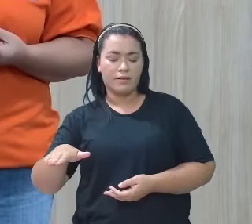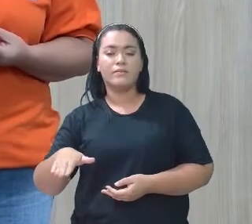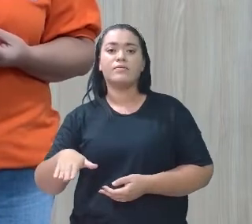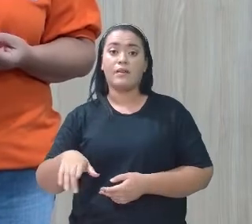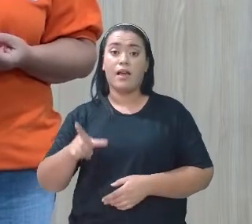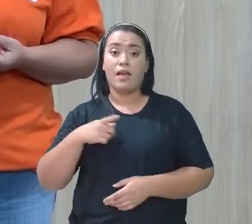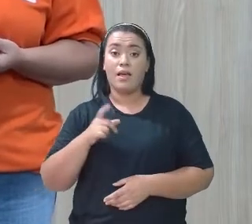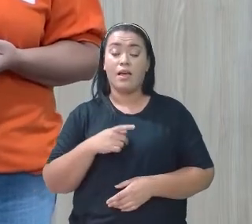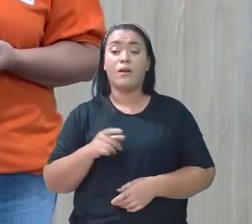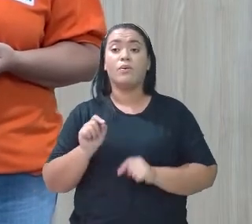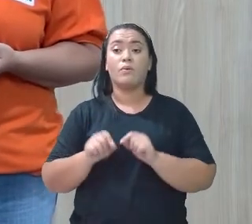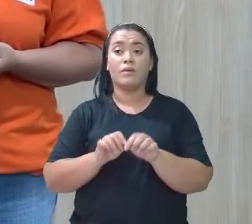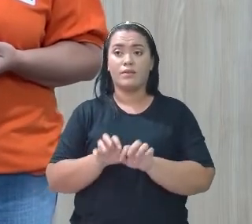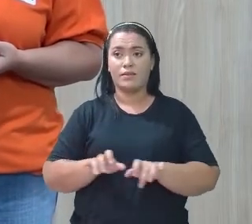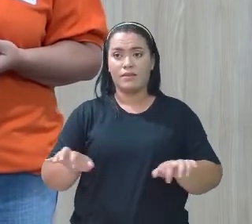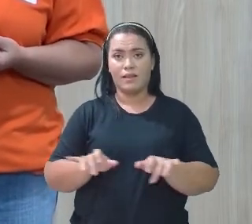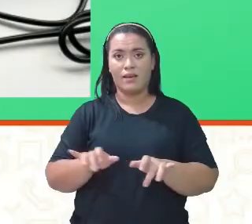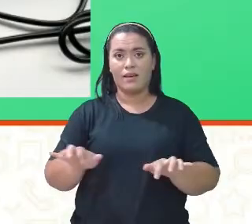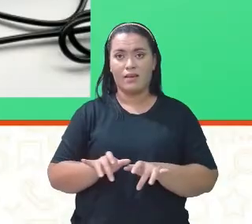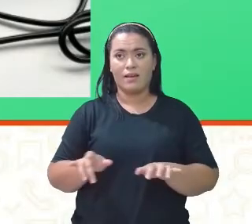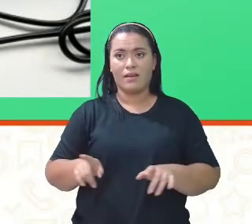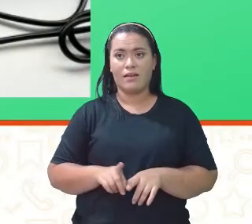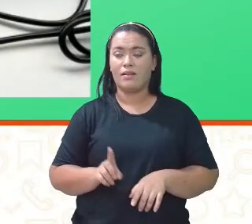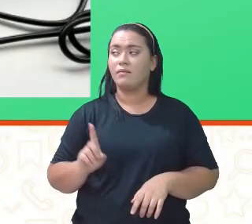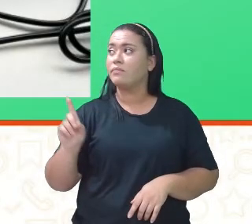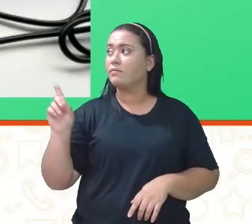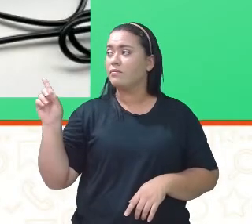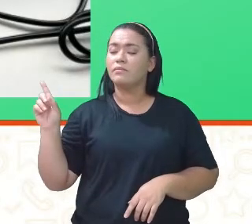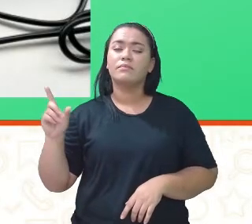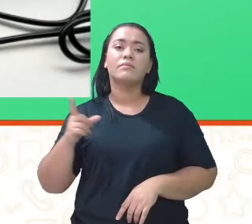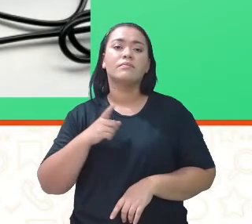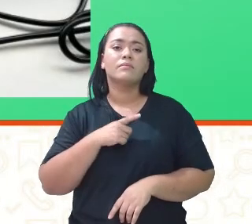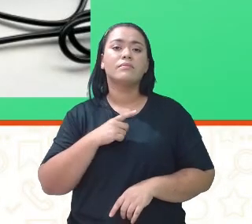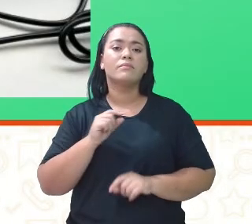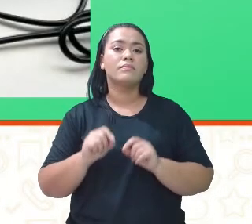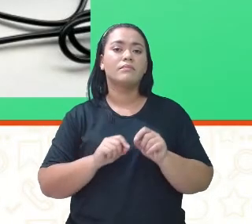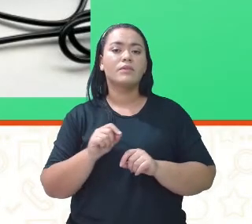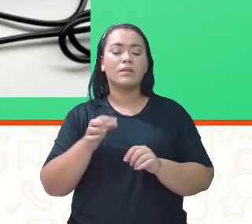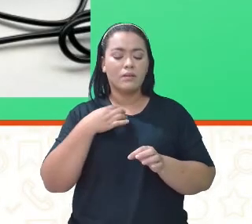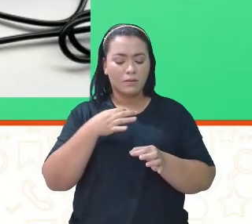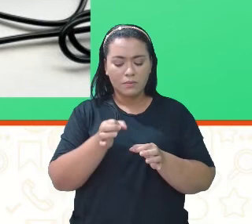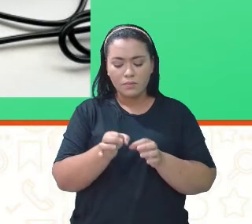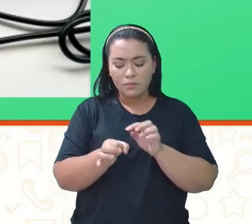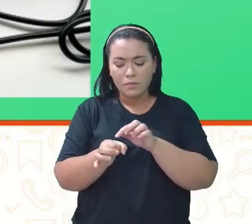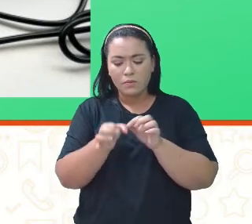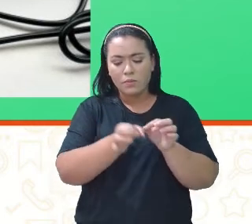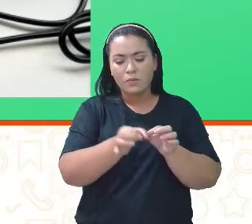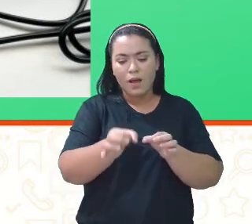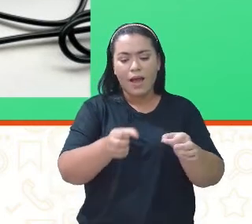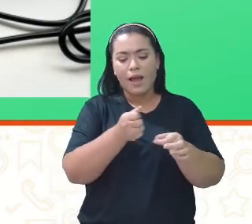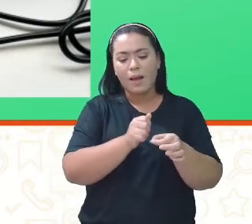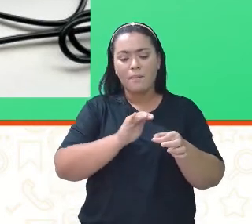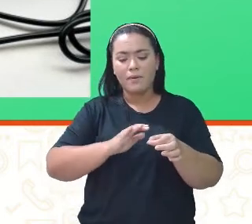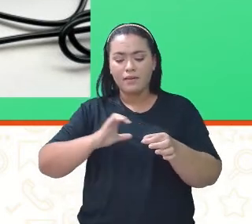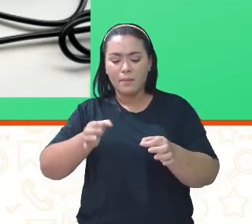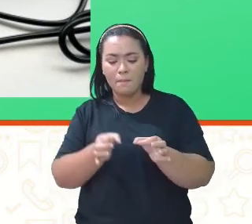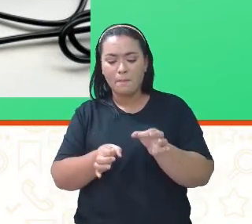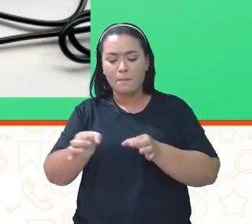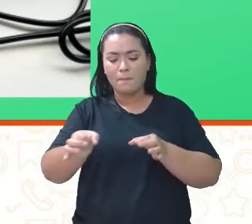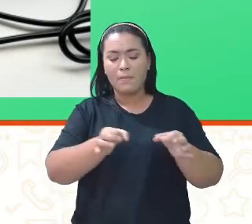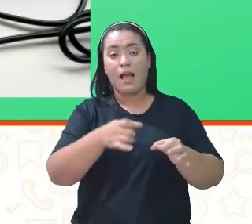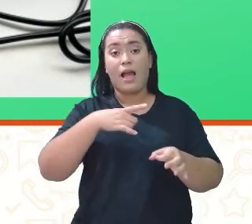esse teclado colmeia, não é? Onde ele tem aí os buraquinhos de cada letra, onde ele vai